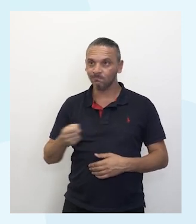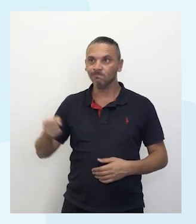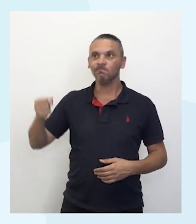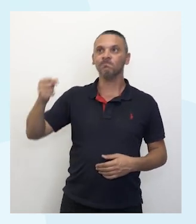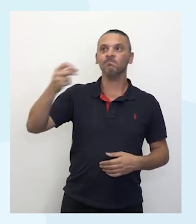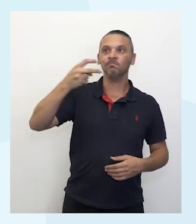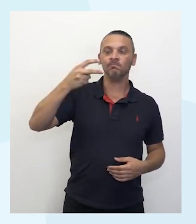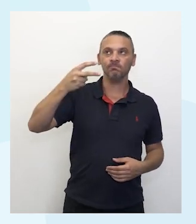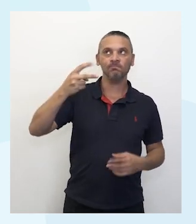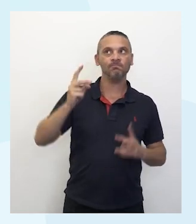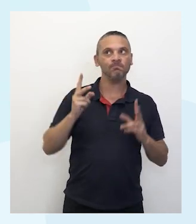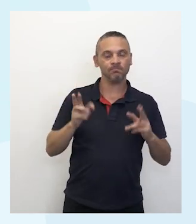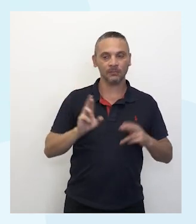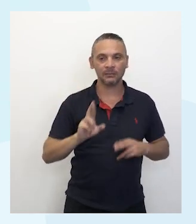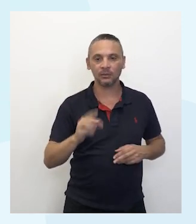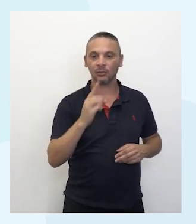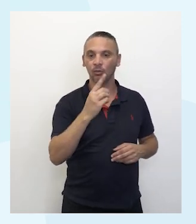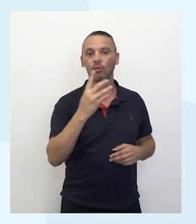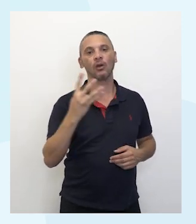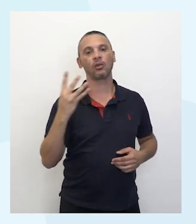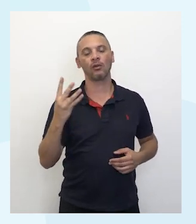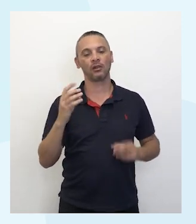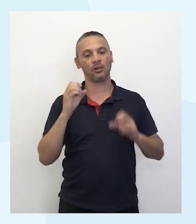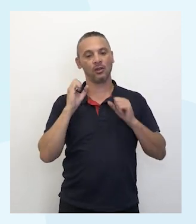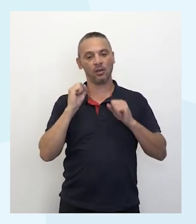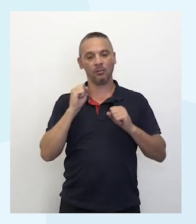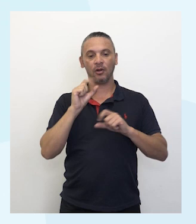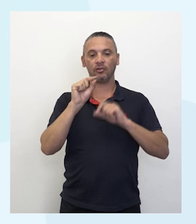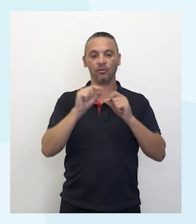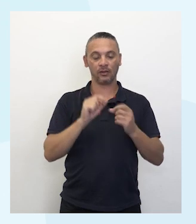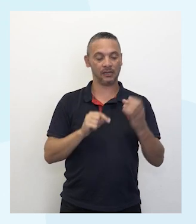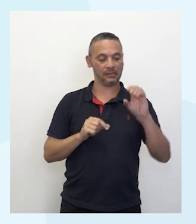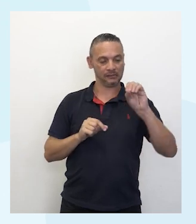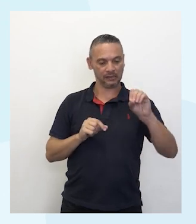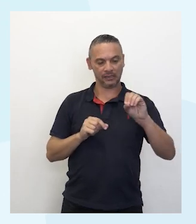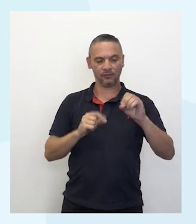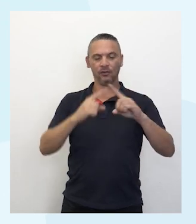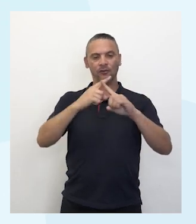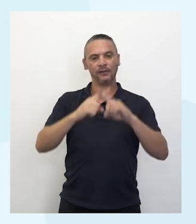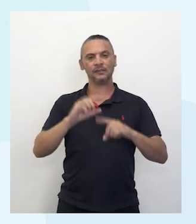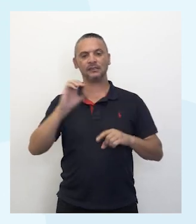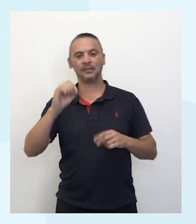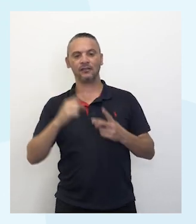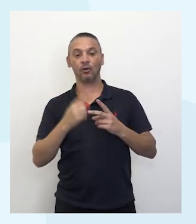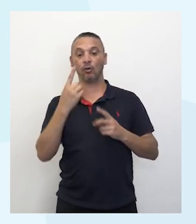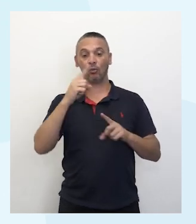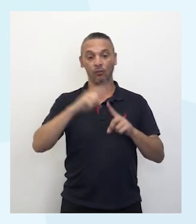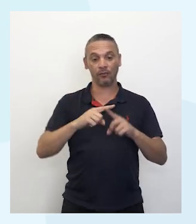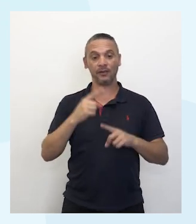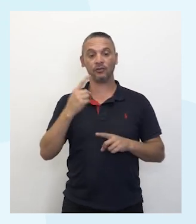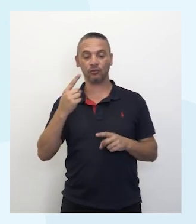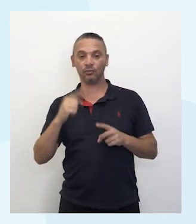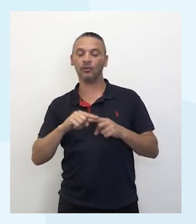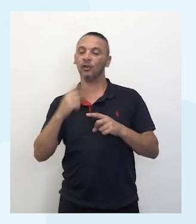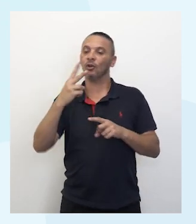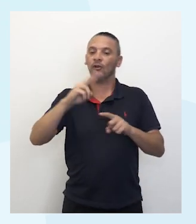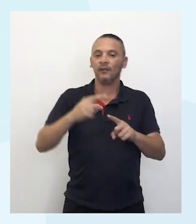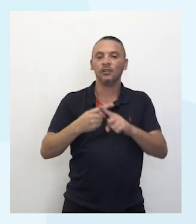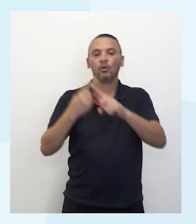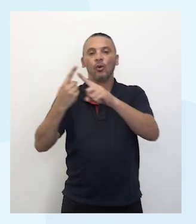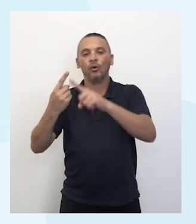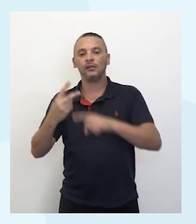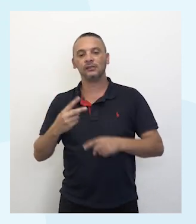dá 144? Você pode fazer um por um, ó. 0 vezes 0, 1 vezes 1, 2 vezes